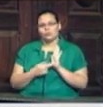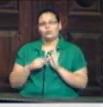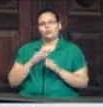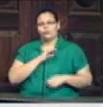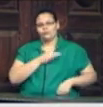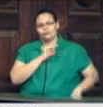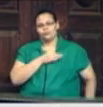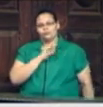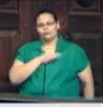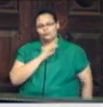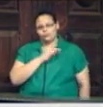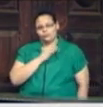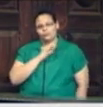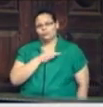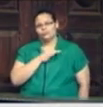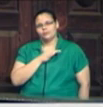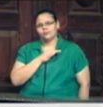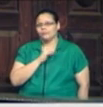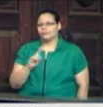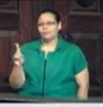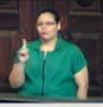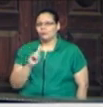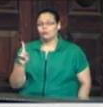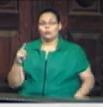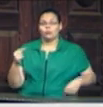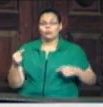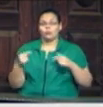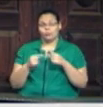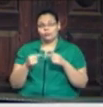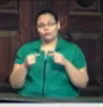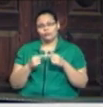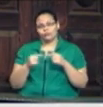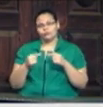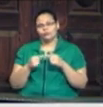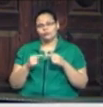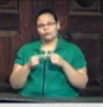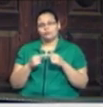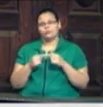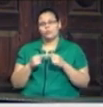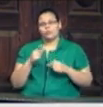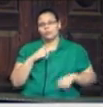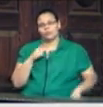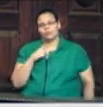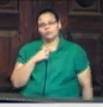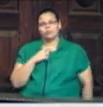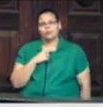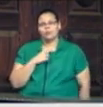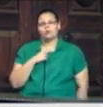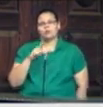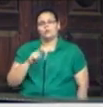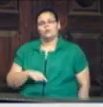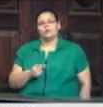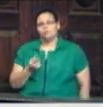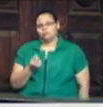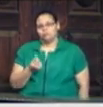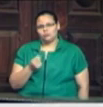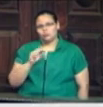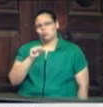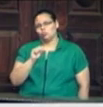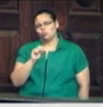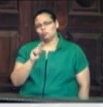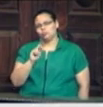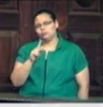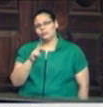fiscal e tributária. Não. O objetivo consiste em ter superávit primário para o pagamento da